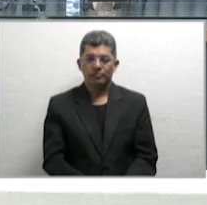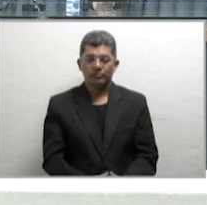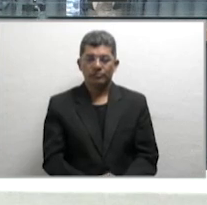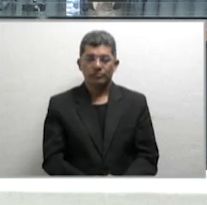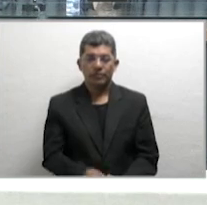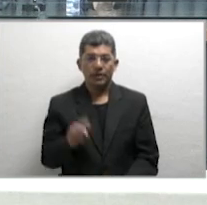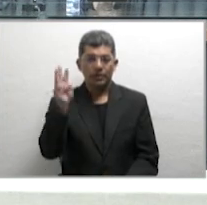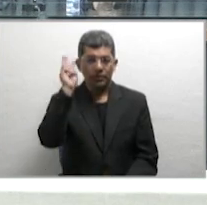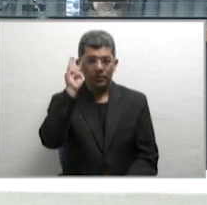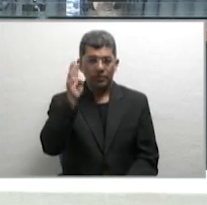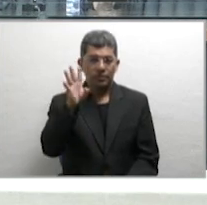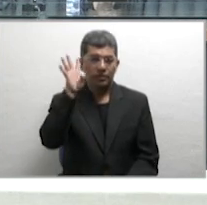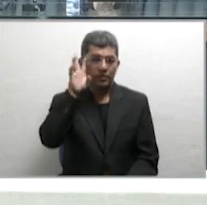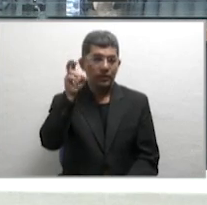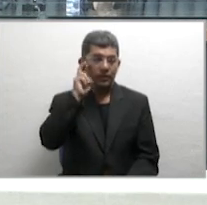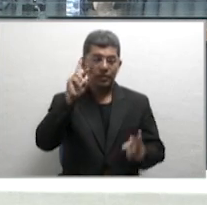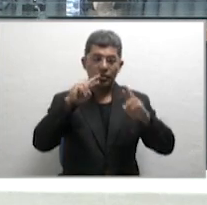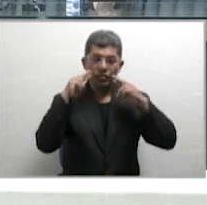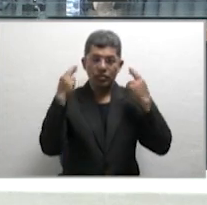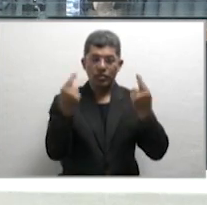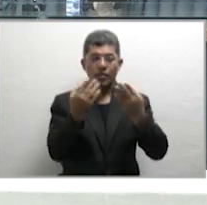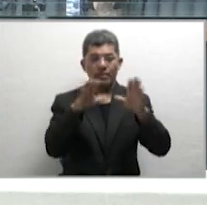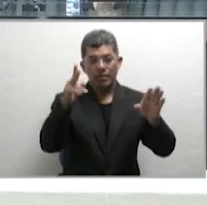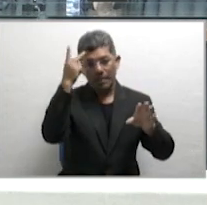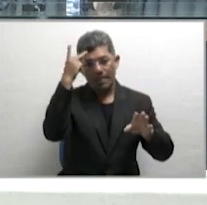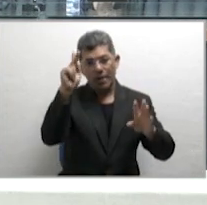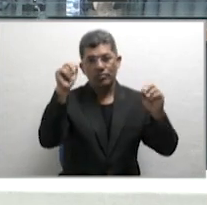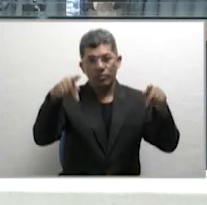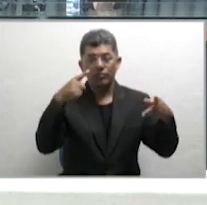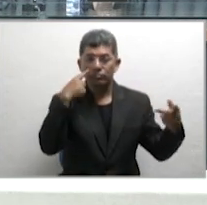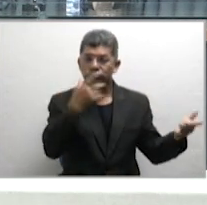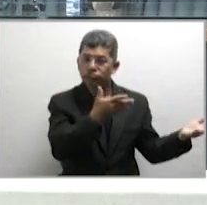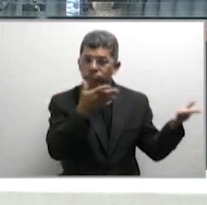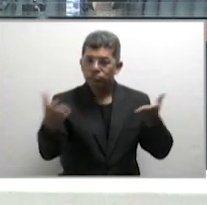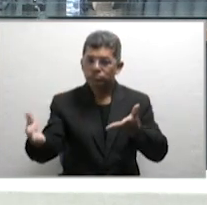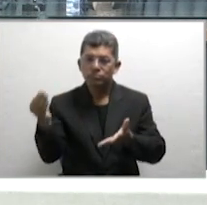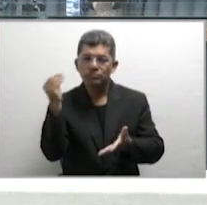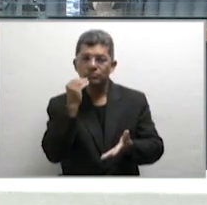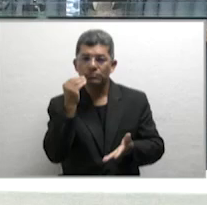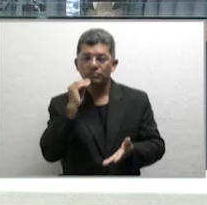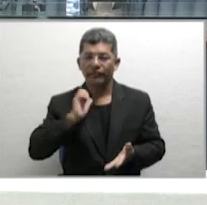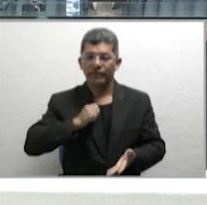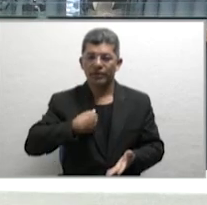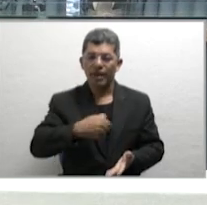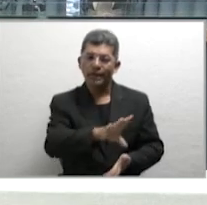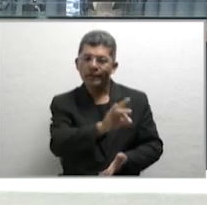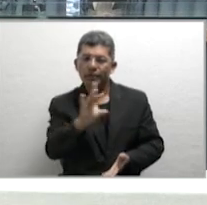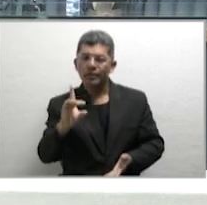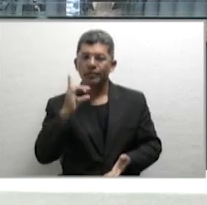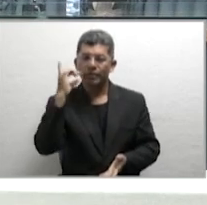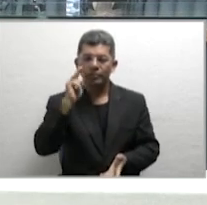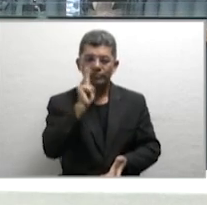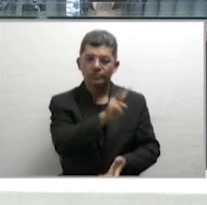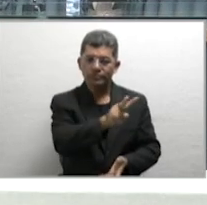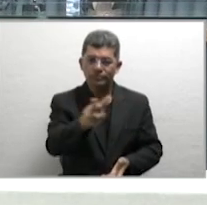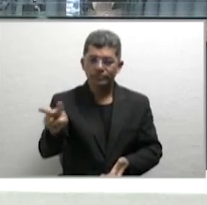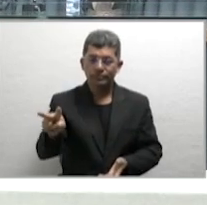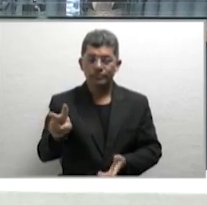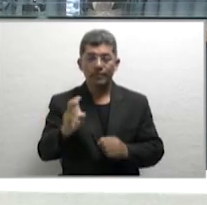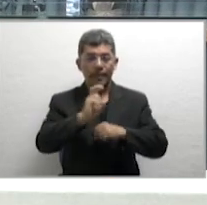Terças, quartas e quintas sessões plenárias abertas ao público. Compareça e fiscalize de perto a atuação de seu deputado. A